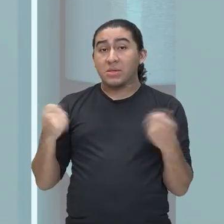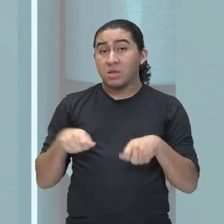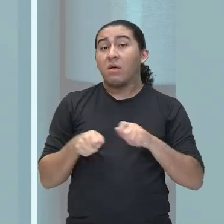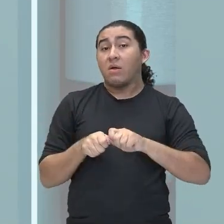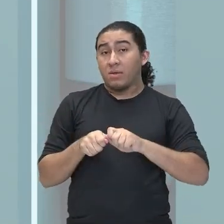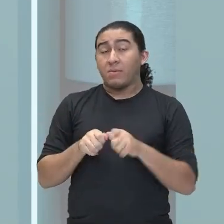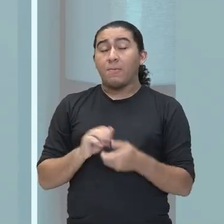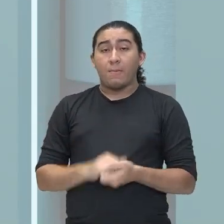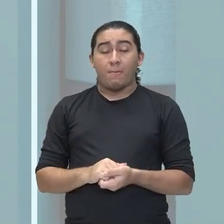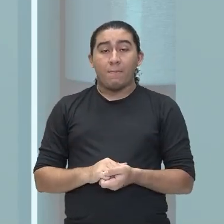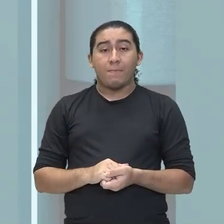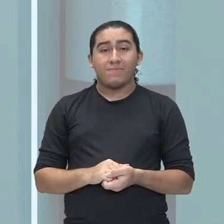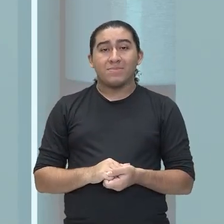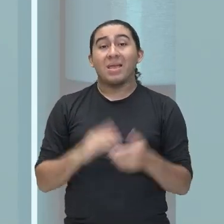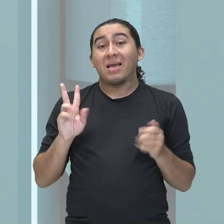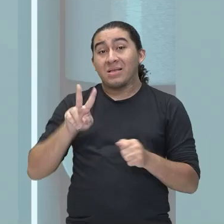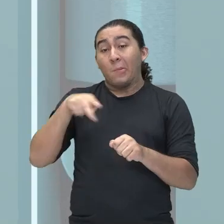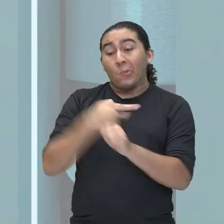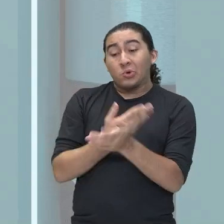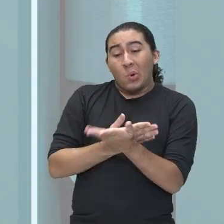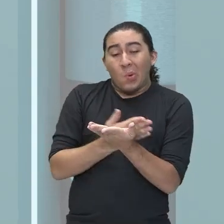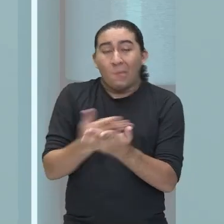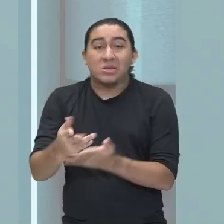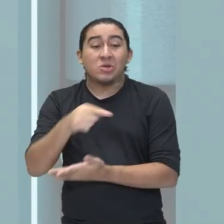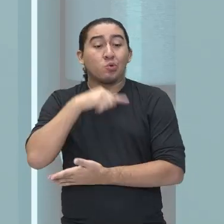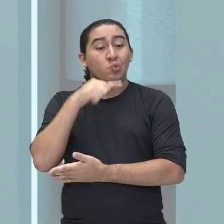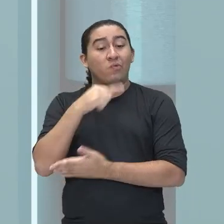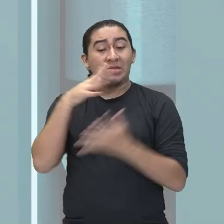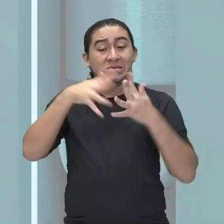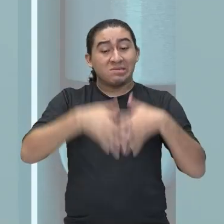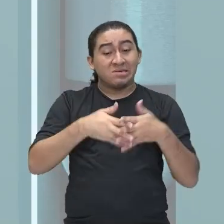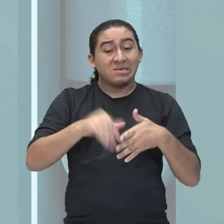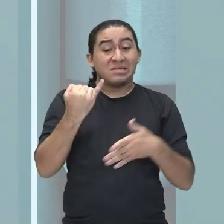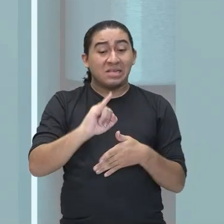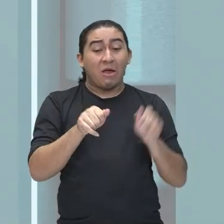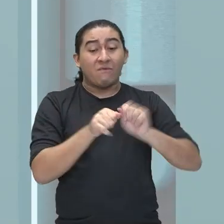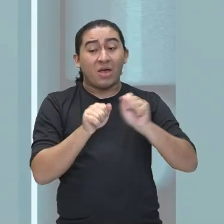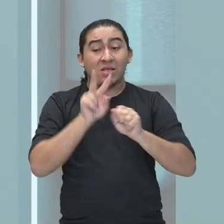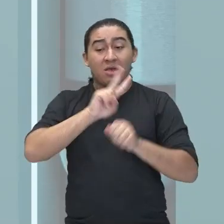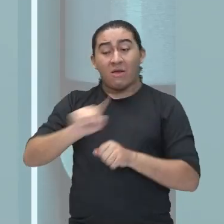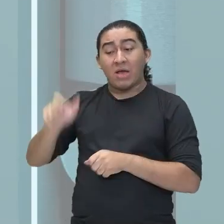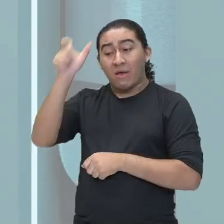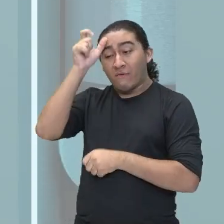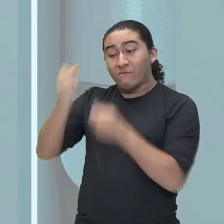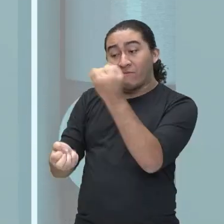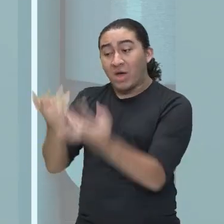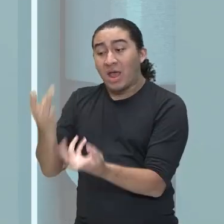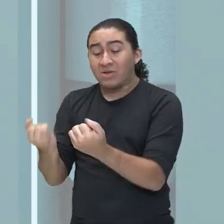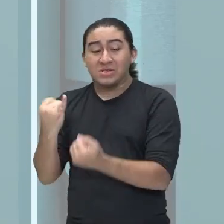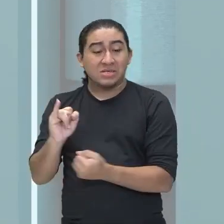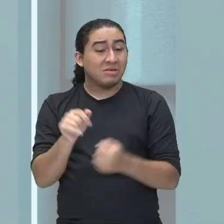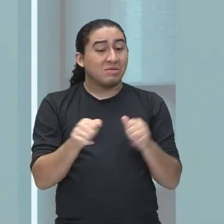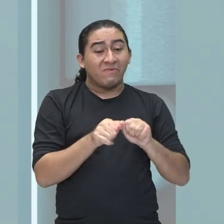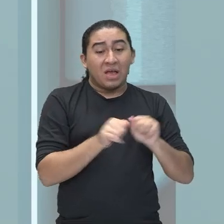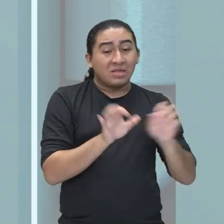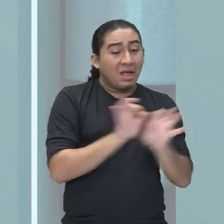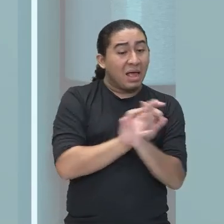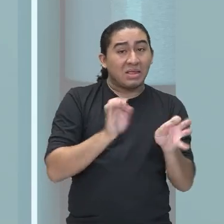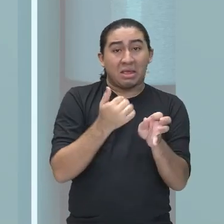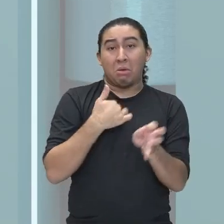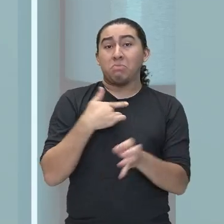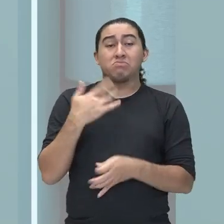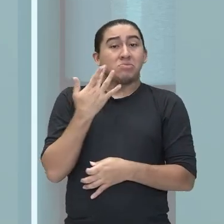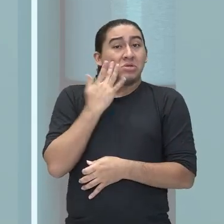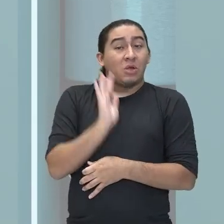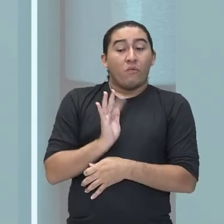fazer. E aí é que entra o conflito. Se eu faço, eu vou para o inferno. Se eu não faço, eu fico aqui, não sei como vai